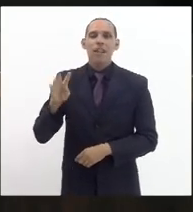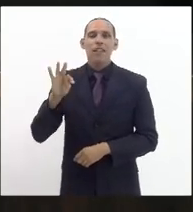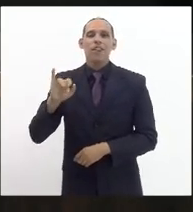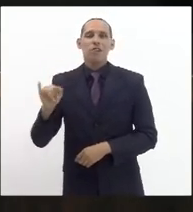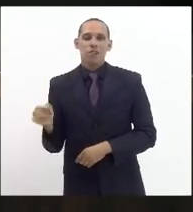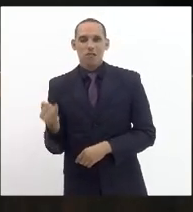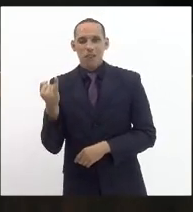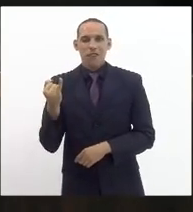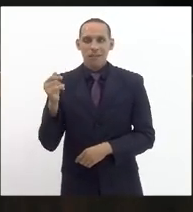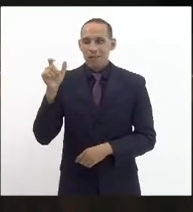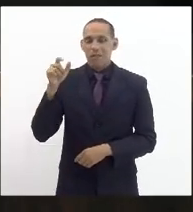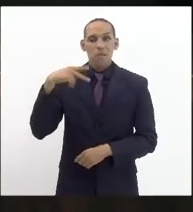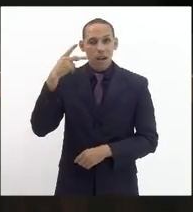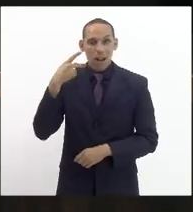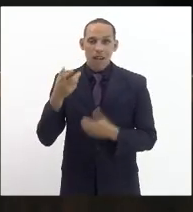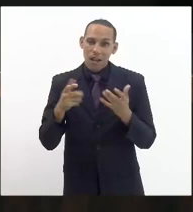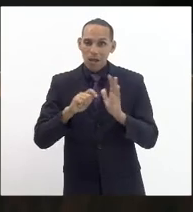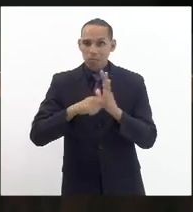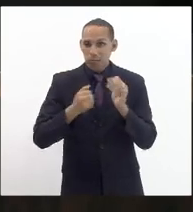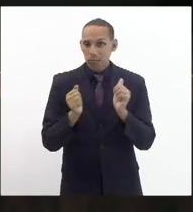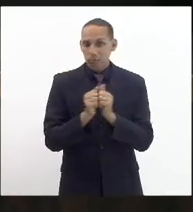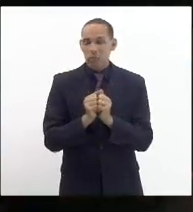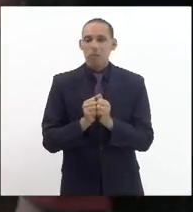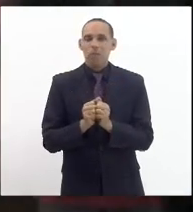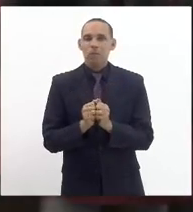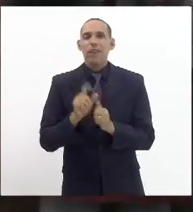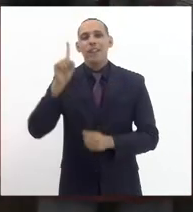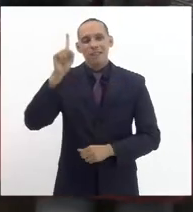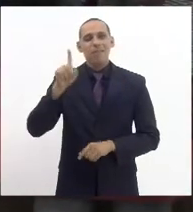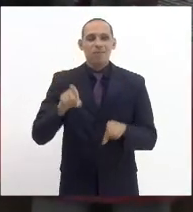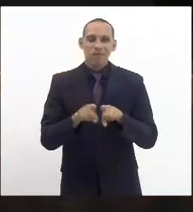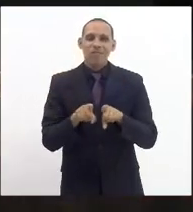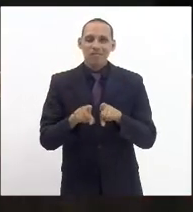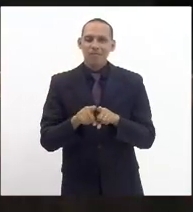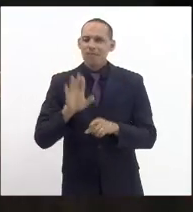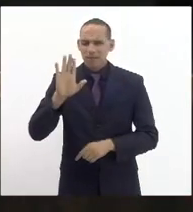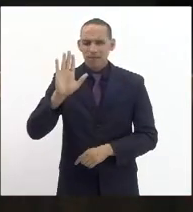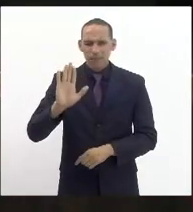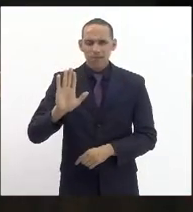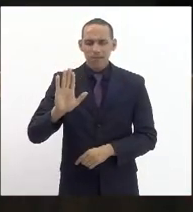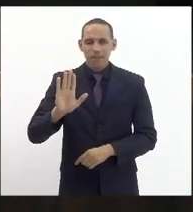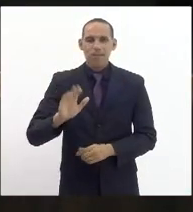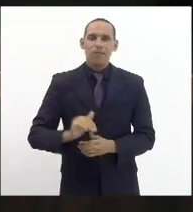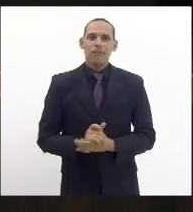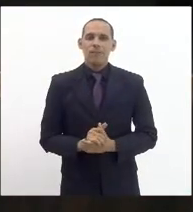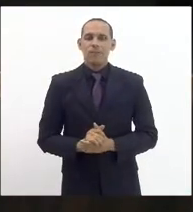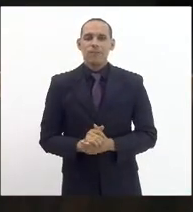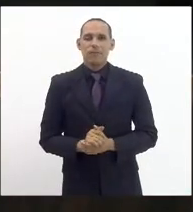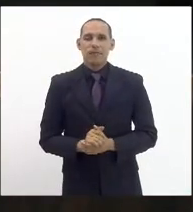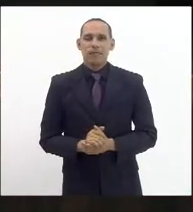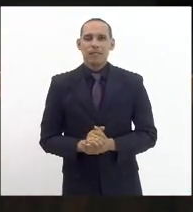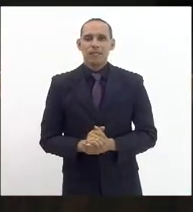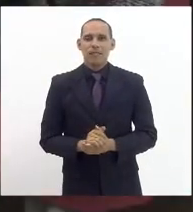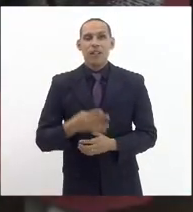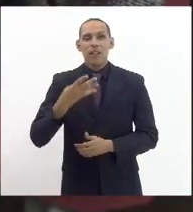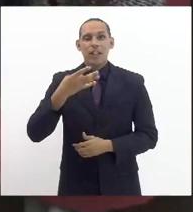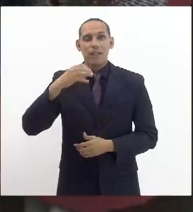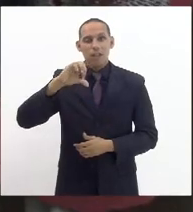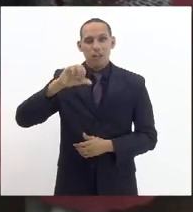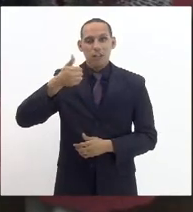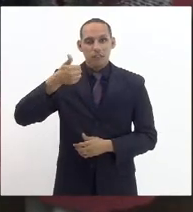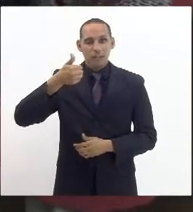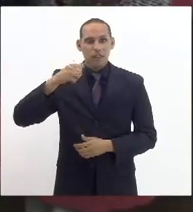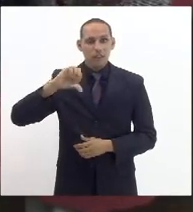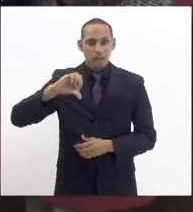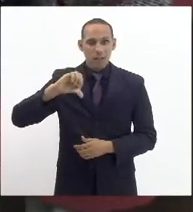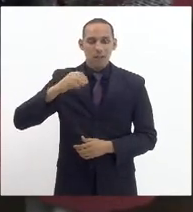Um parlamentar que queira assinar conosco. Eu também, presidente. Então, um instante só, Amorim. É o 4919, né?